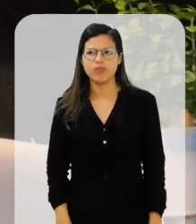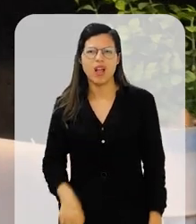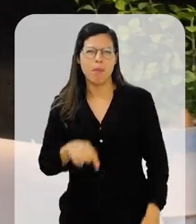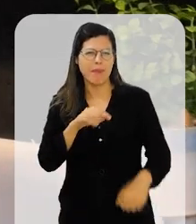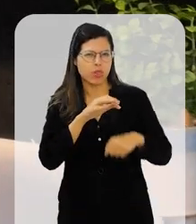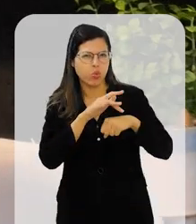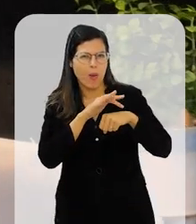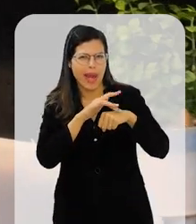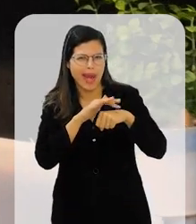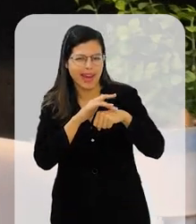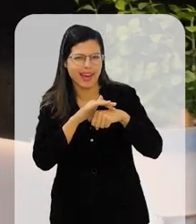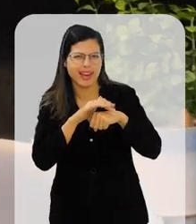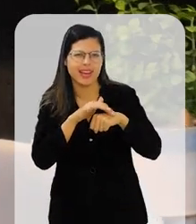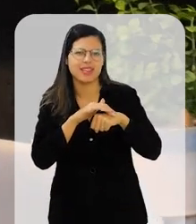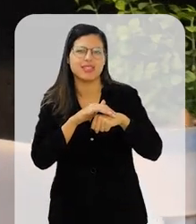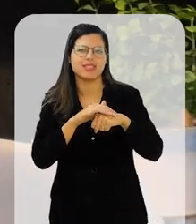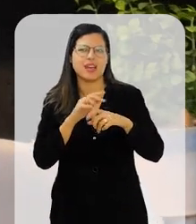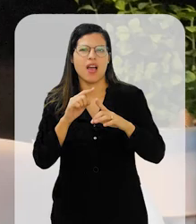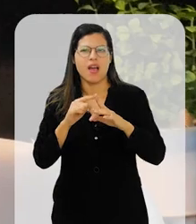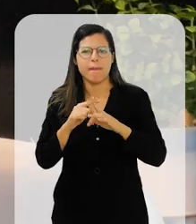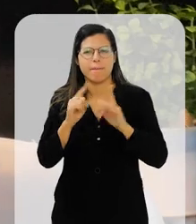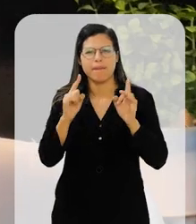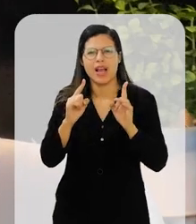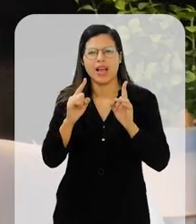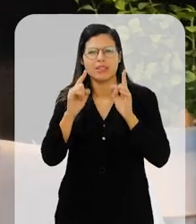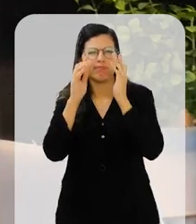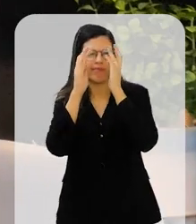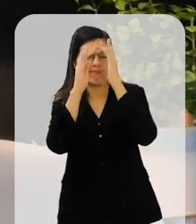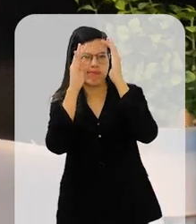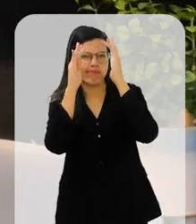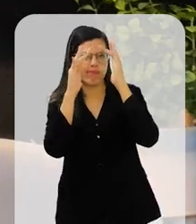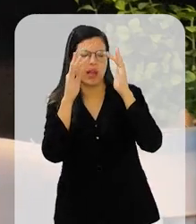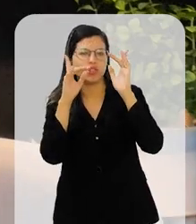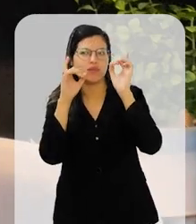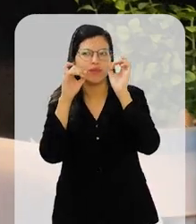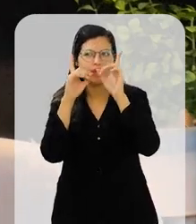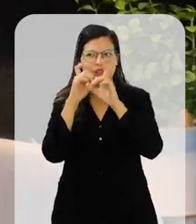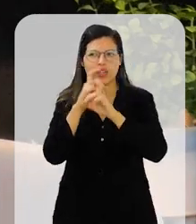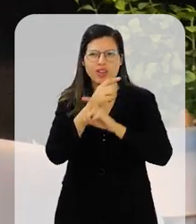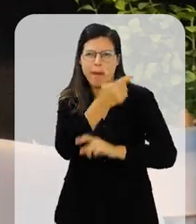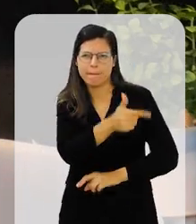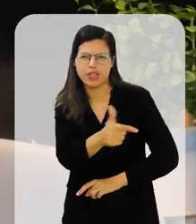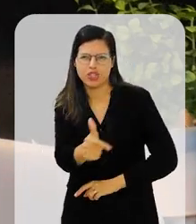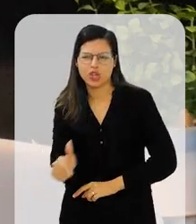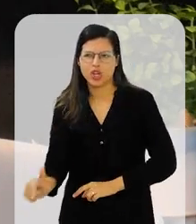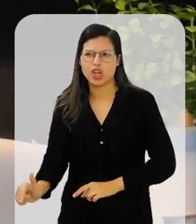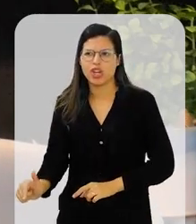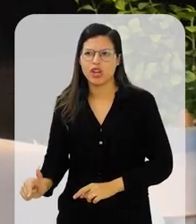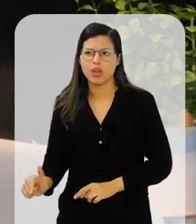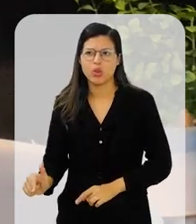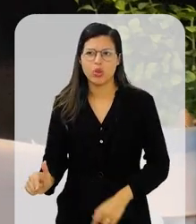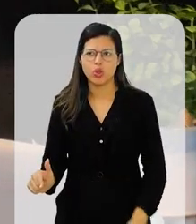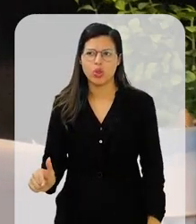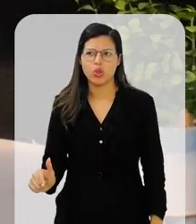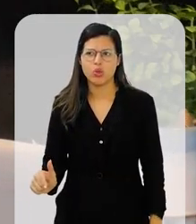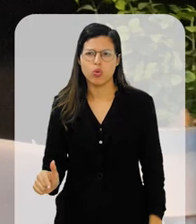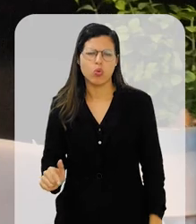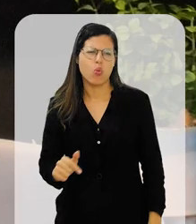surgiu alguma demência, já está ficando mais sensível, já está repetindo as... deixa